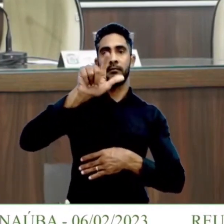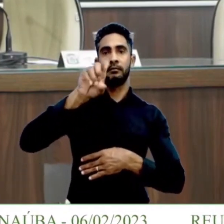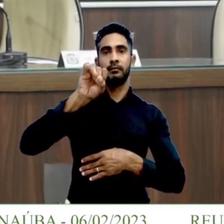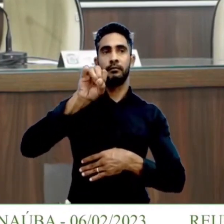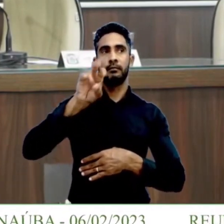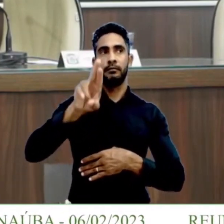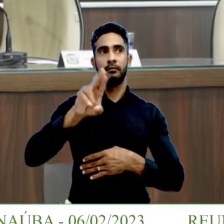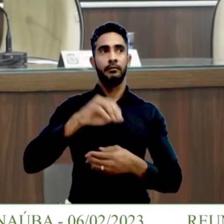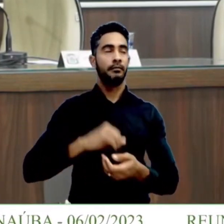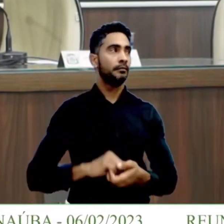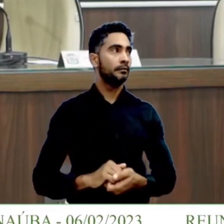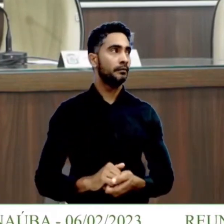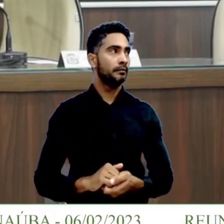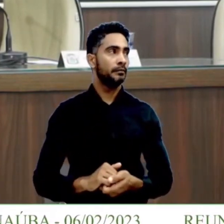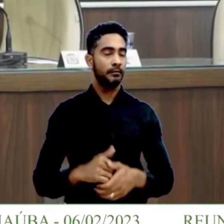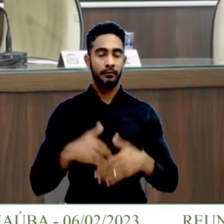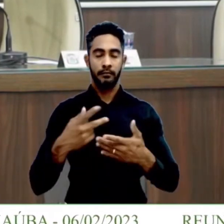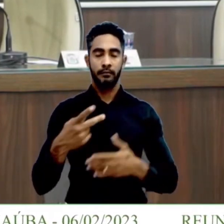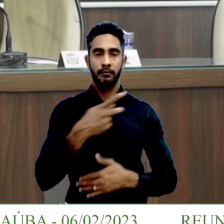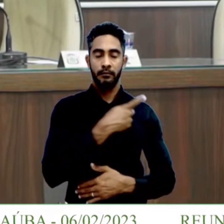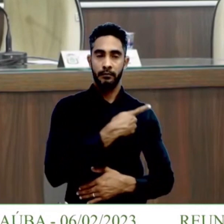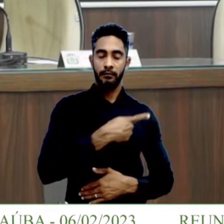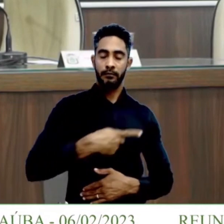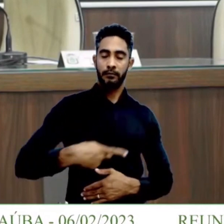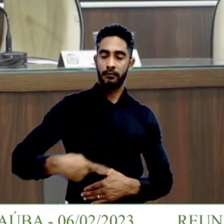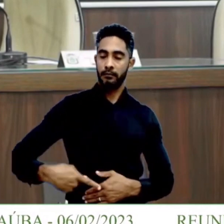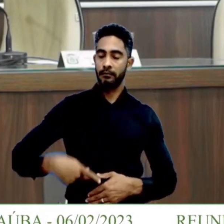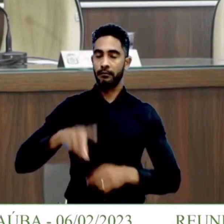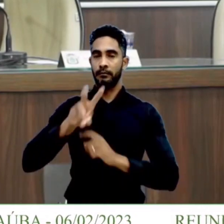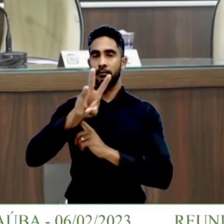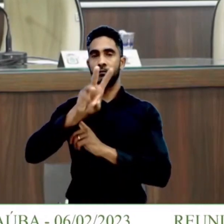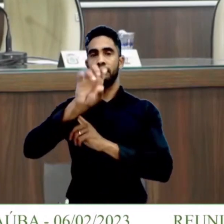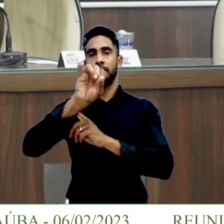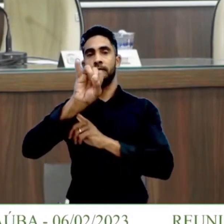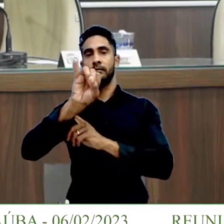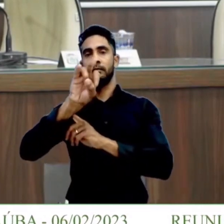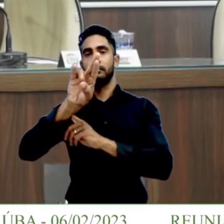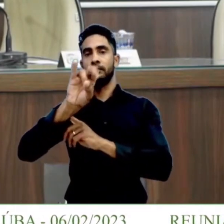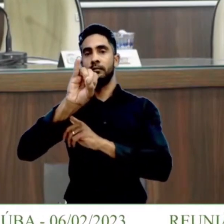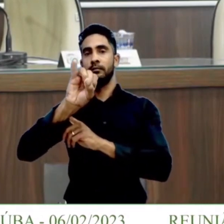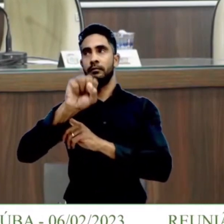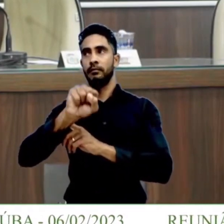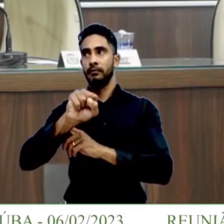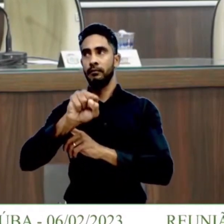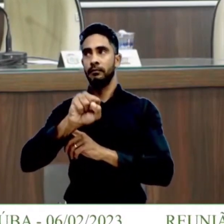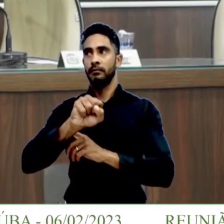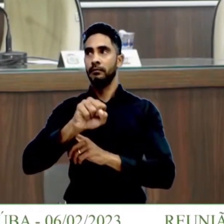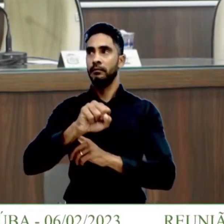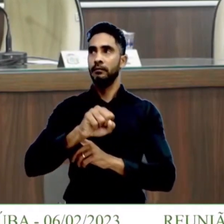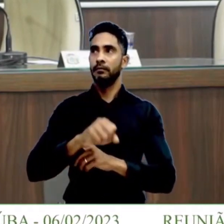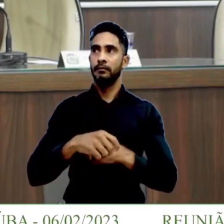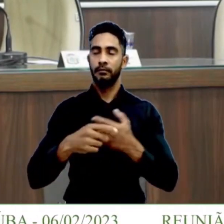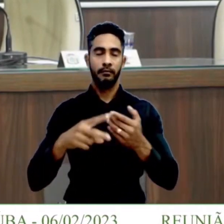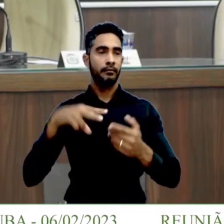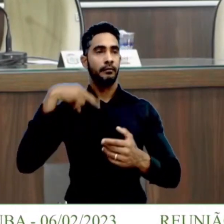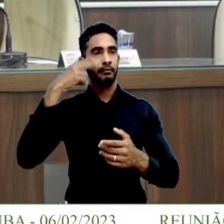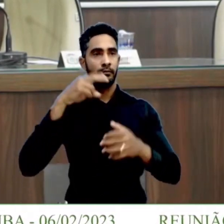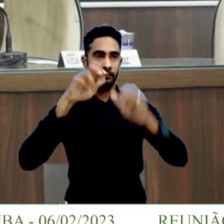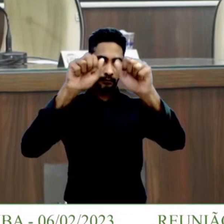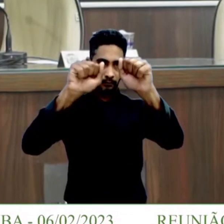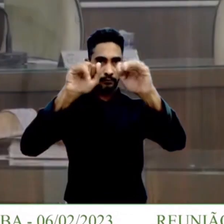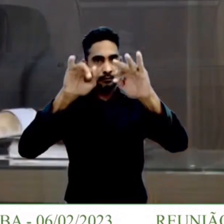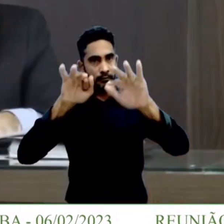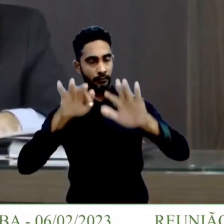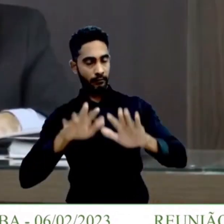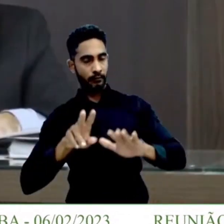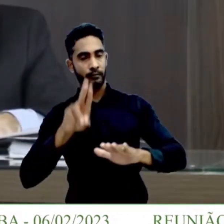Silva. Excelentíssimo senhor Wyris Carlos Lopes, presidente da Câmara Municipal de Janaúba. O vereador que este subscreve,